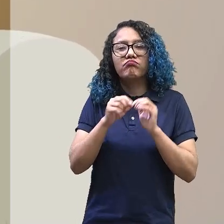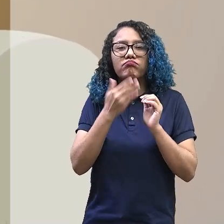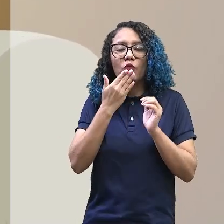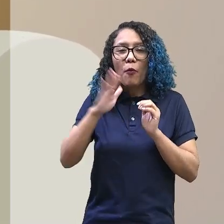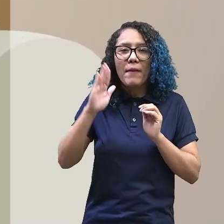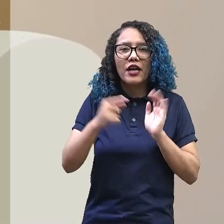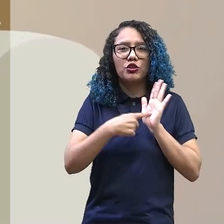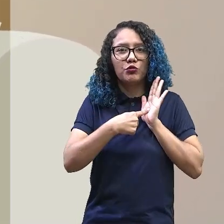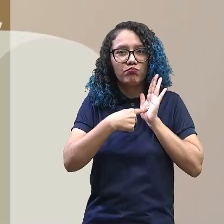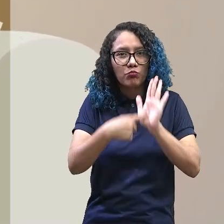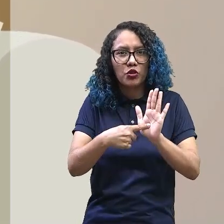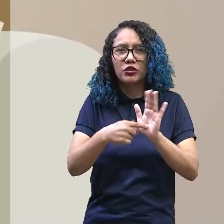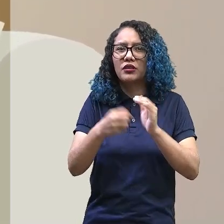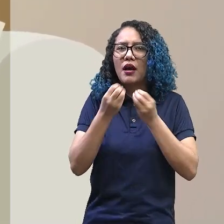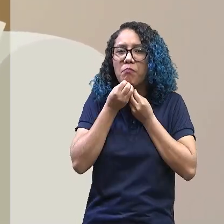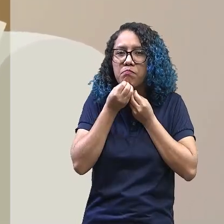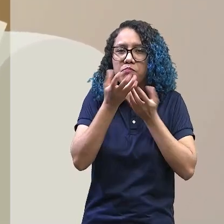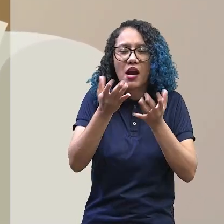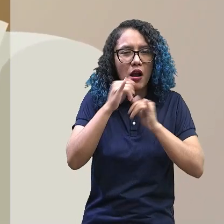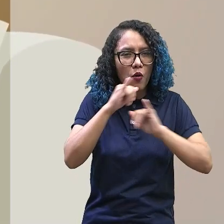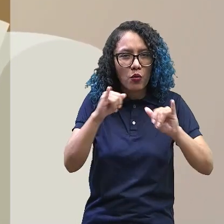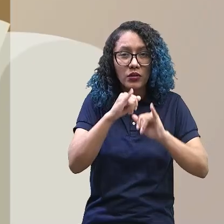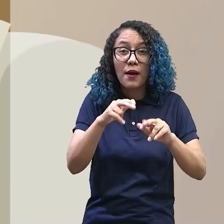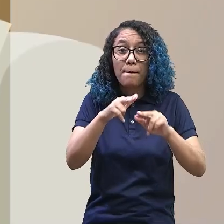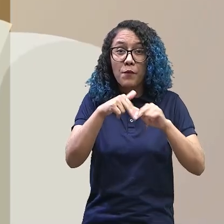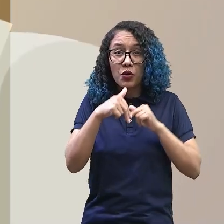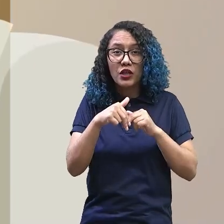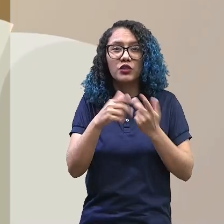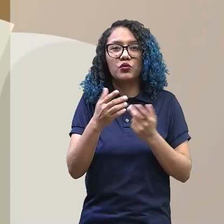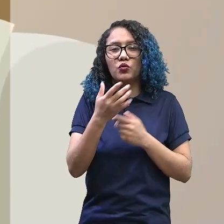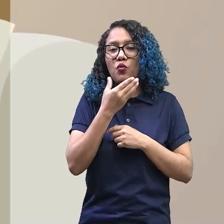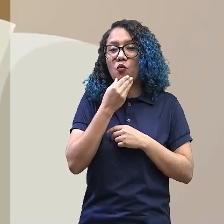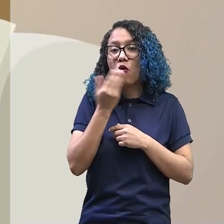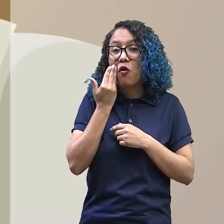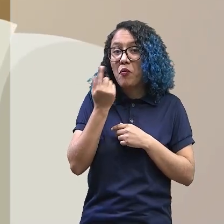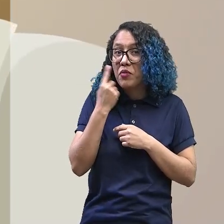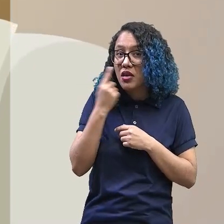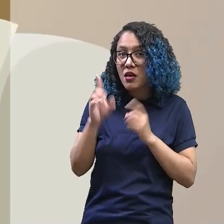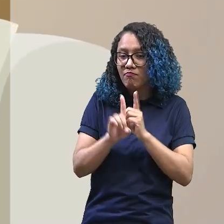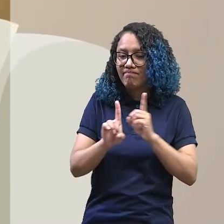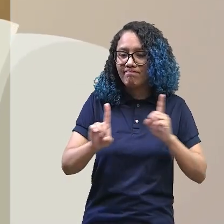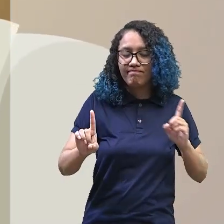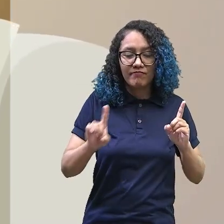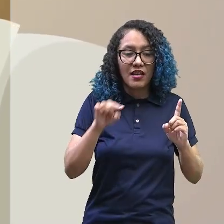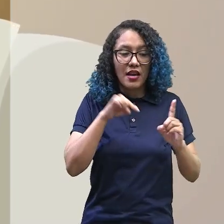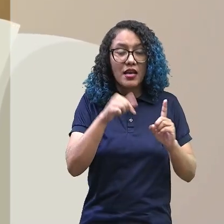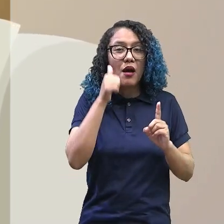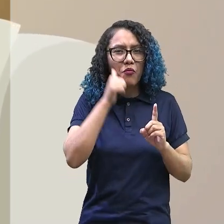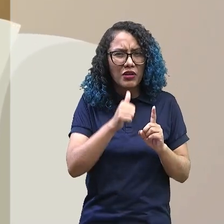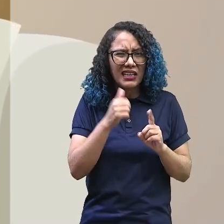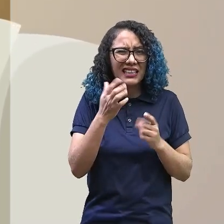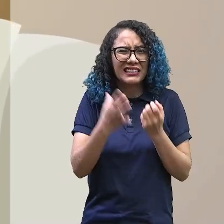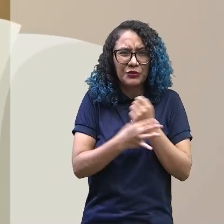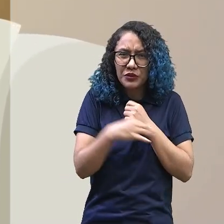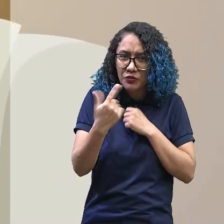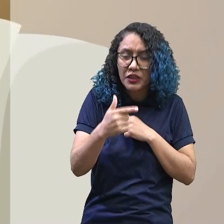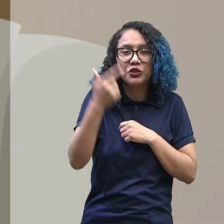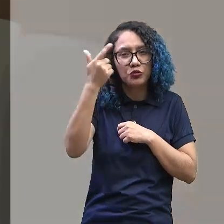pela descoberta, começa a se afastar da casa de Vilela. Rita, insegura, recorre novamente à